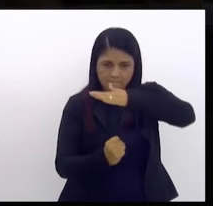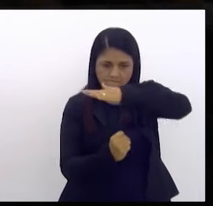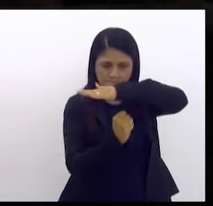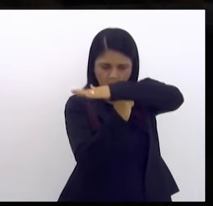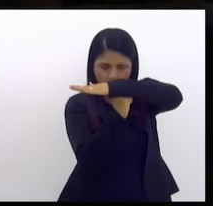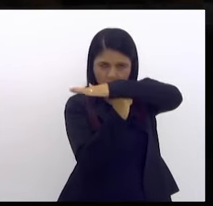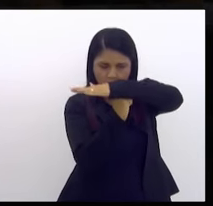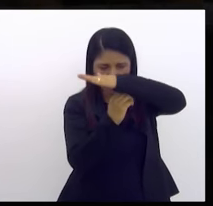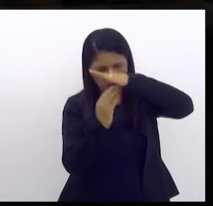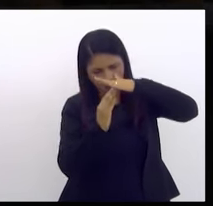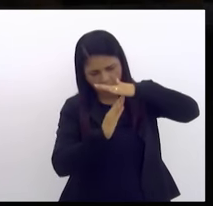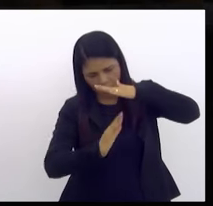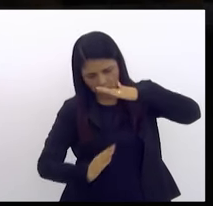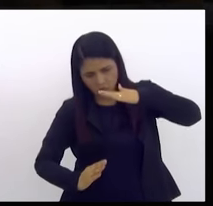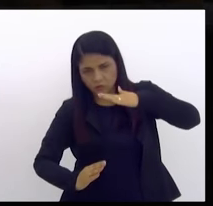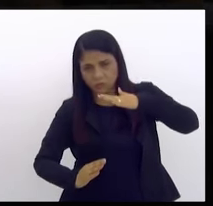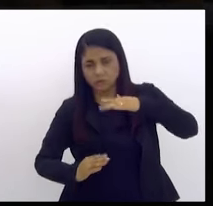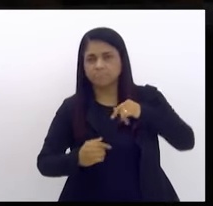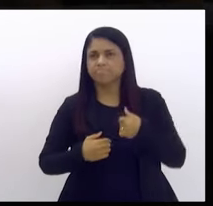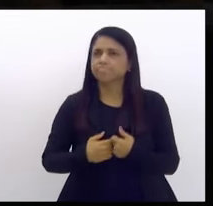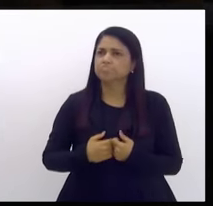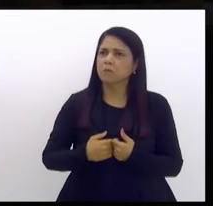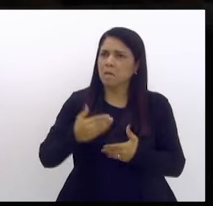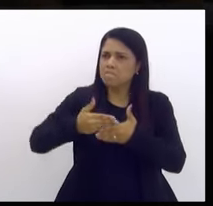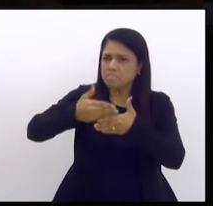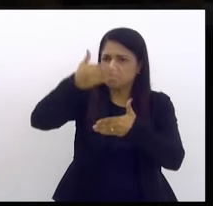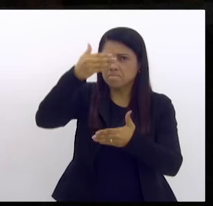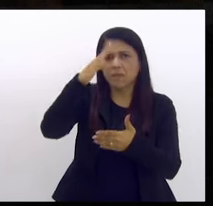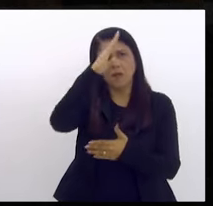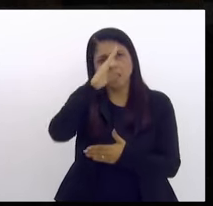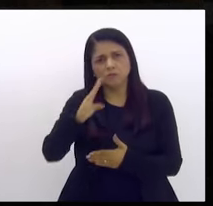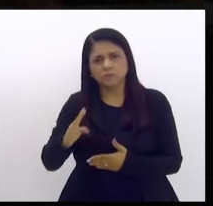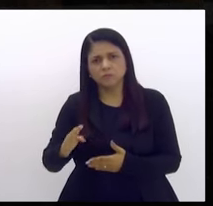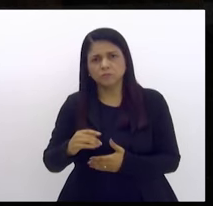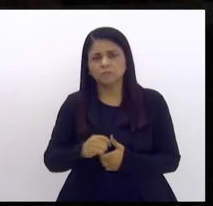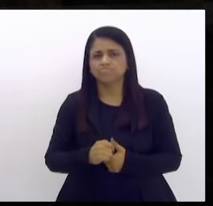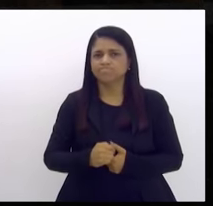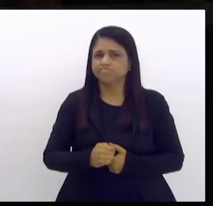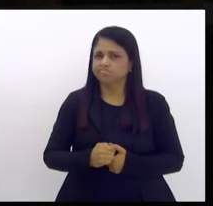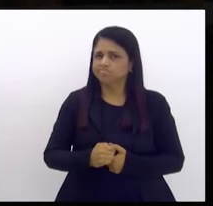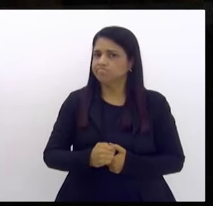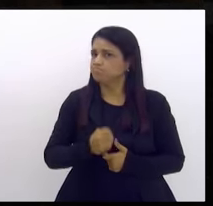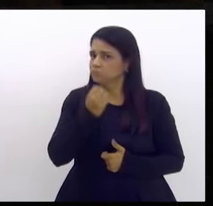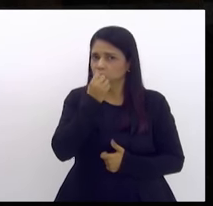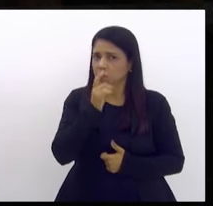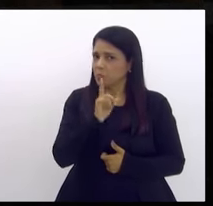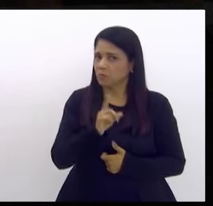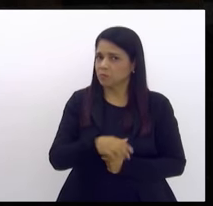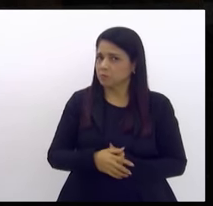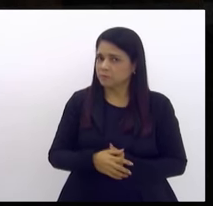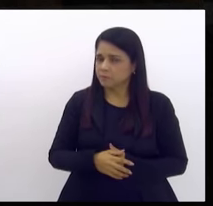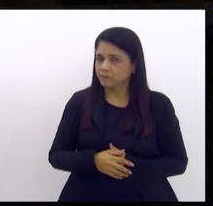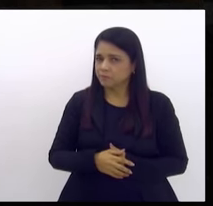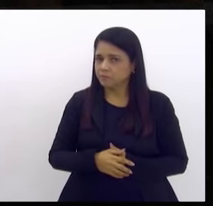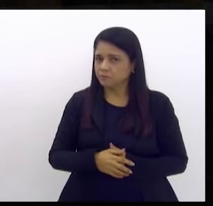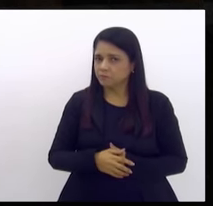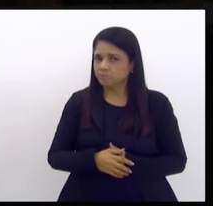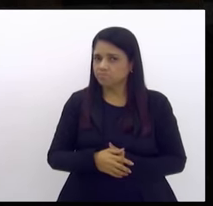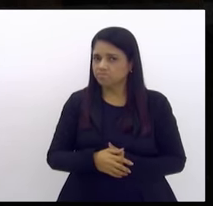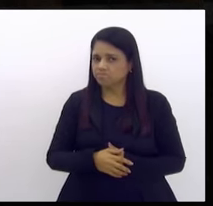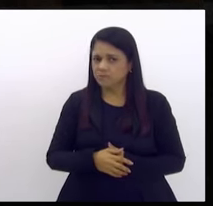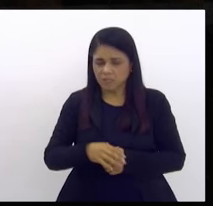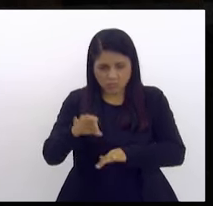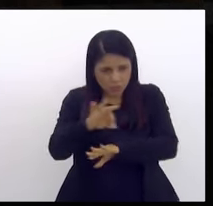Encontro rachaduras nas paredes. Mau sinal. Será que eu, como